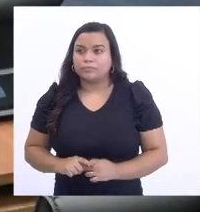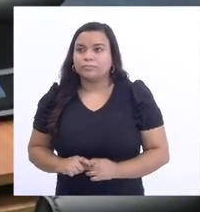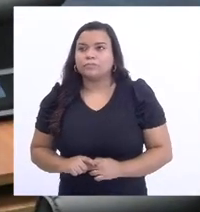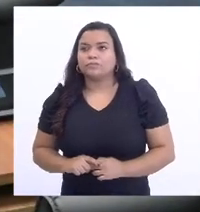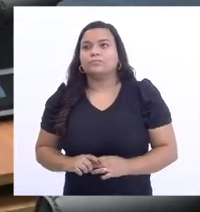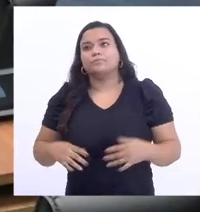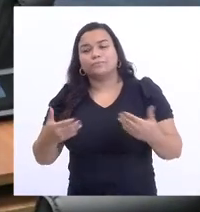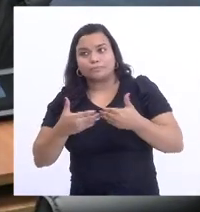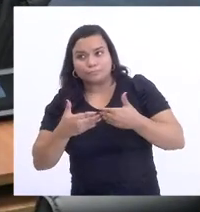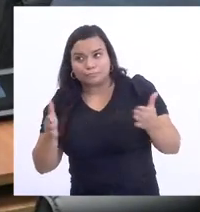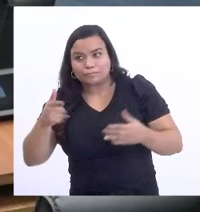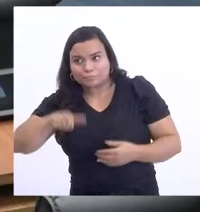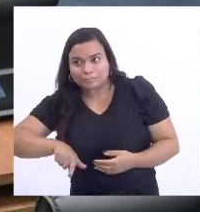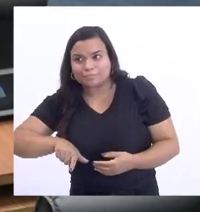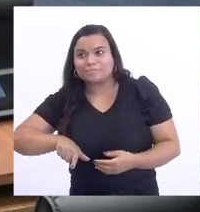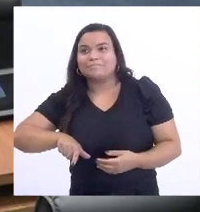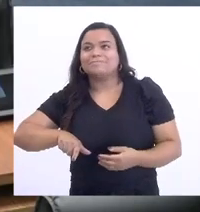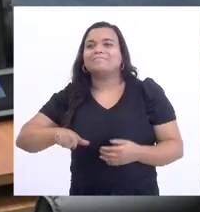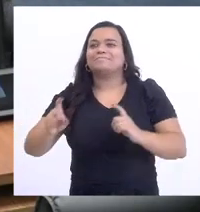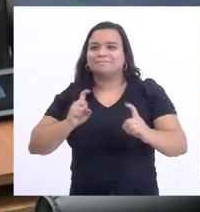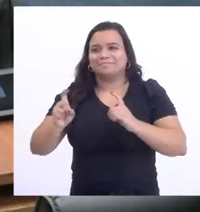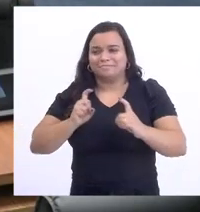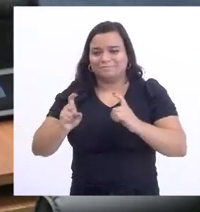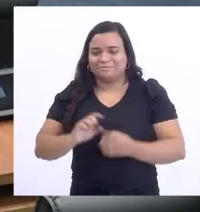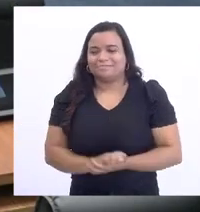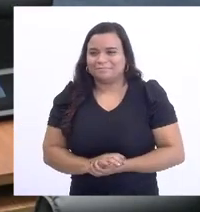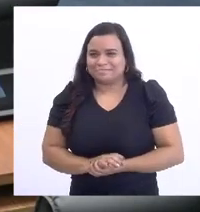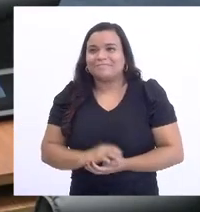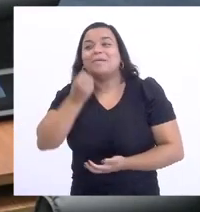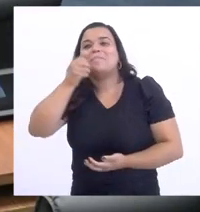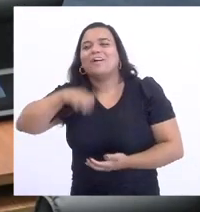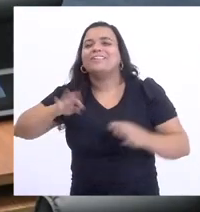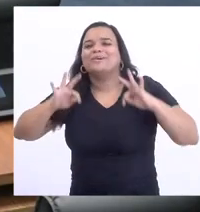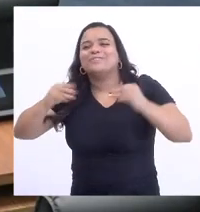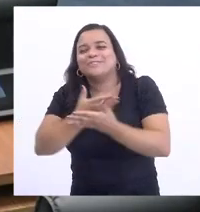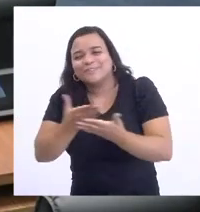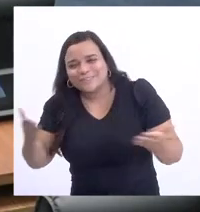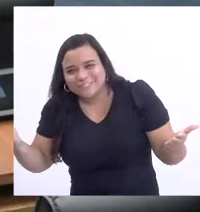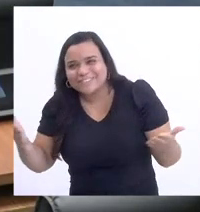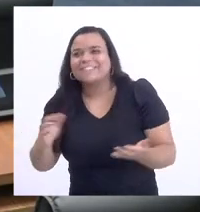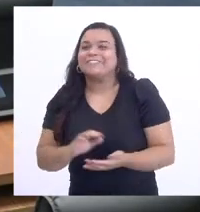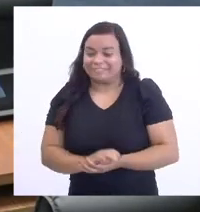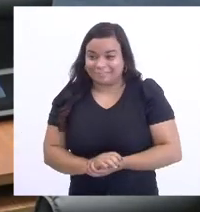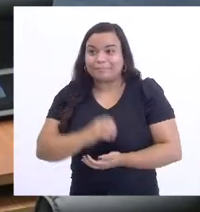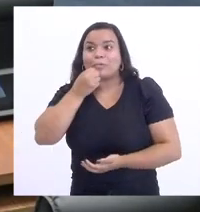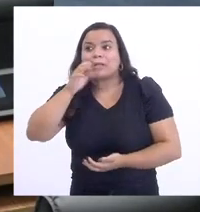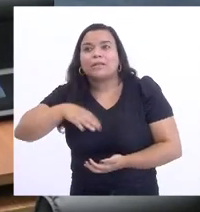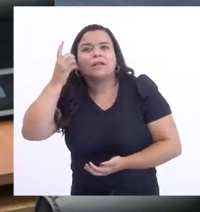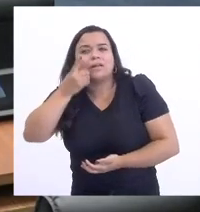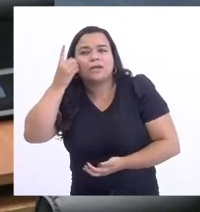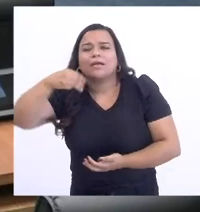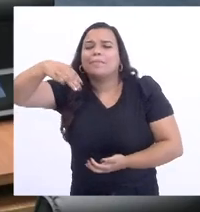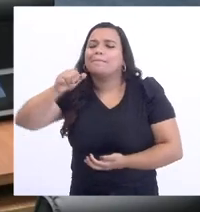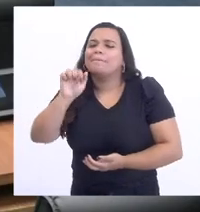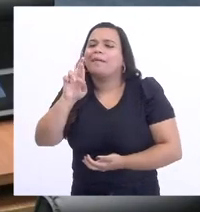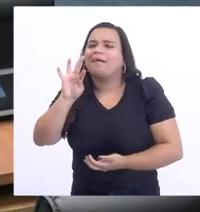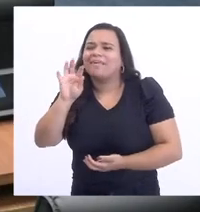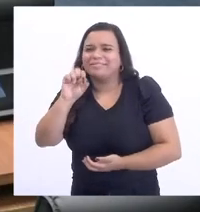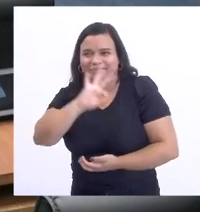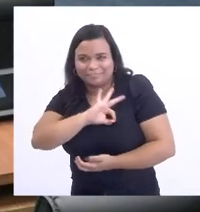Está reaberta a sessão. Boa tarde a todos e todas. Boa tarde, deputada Marta, deputada